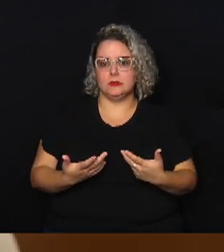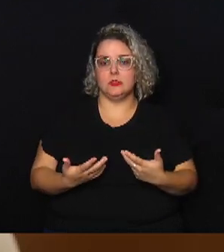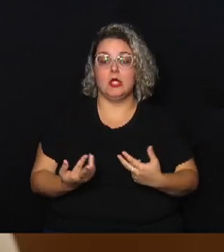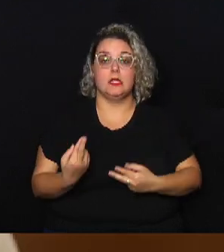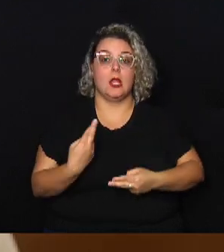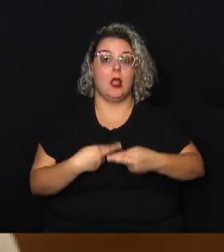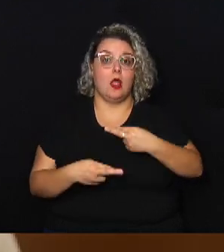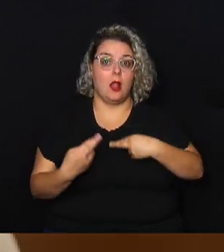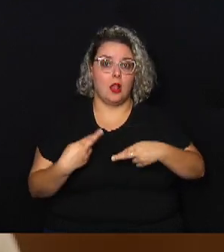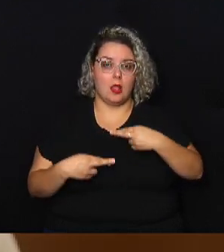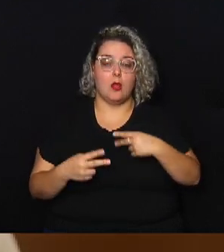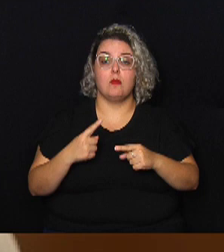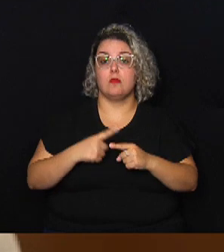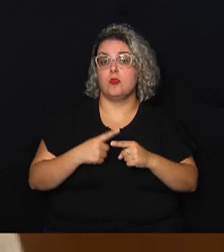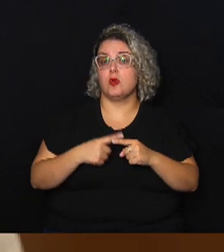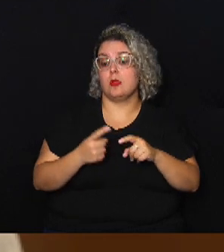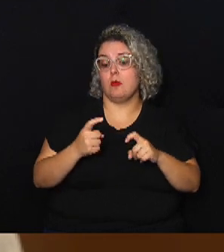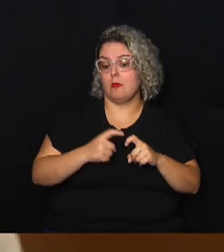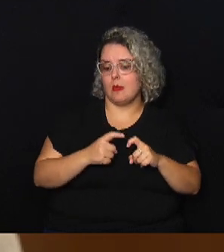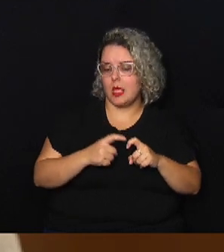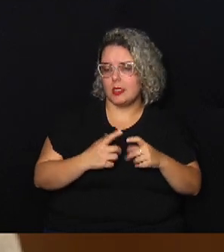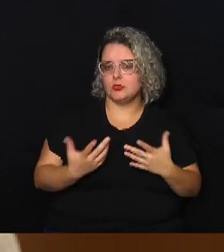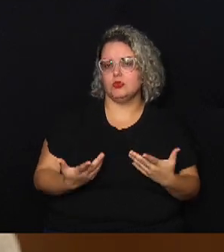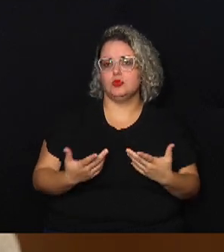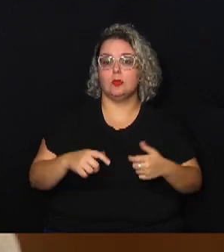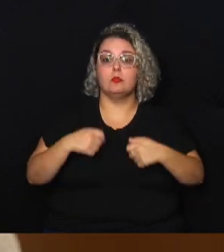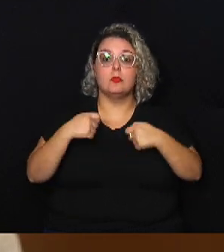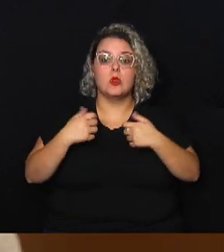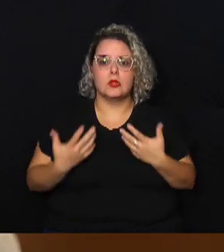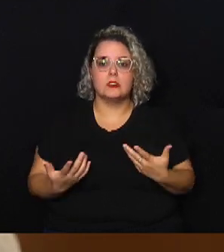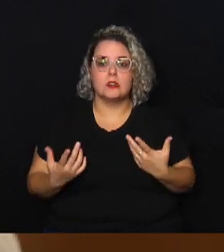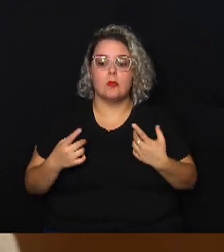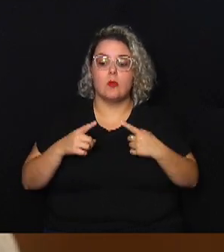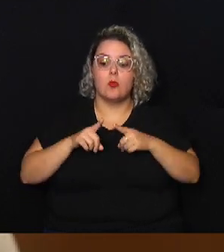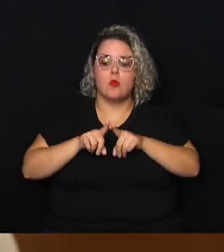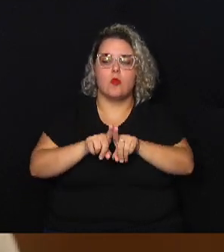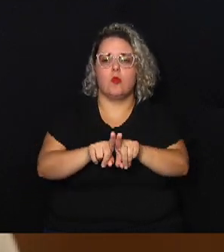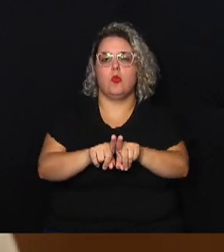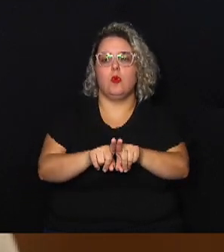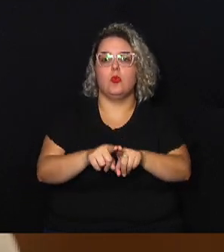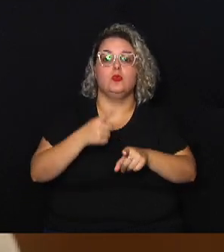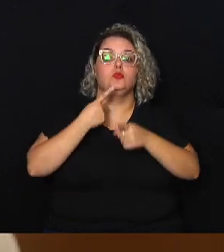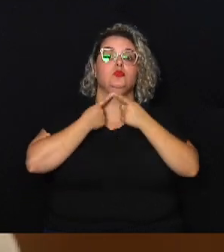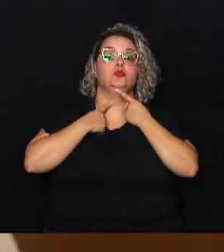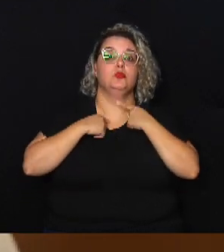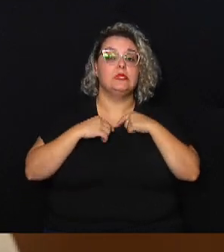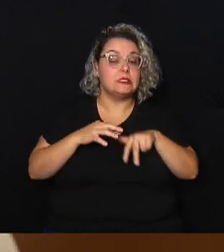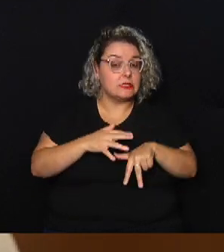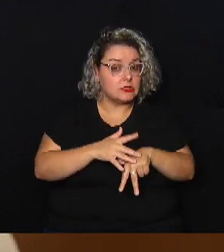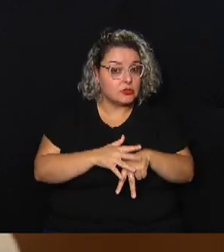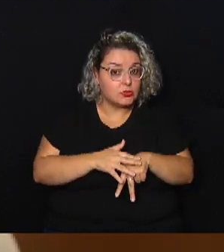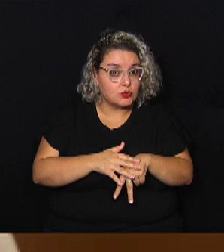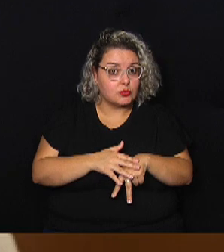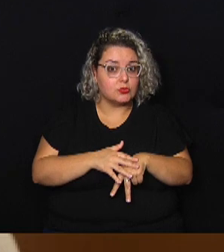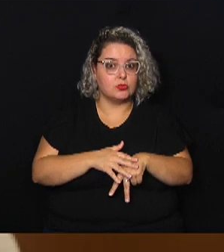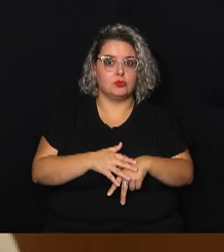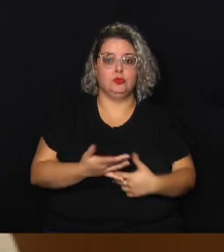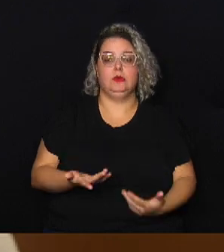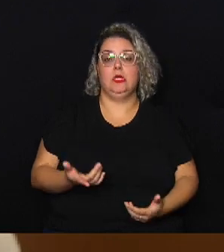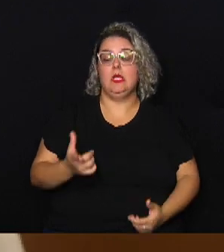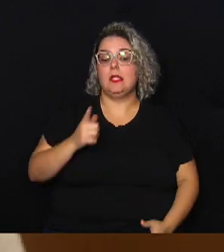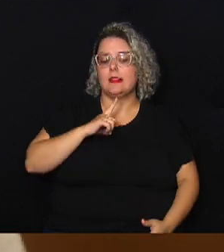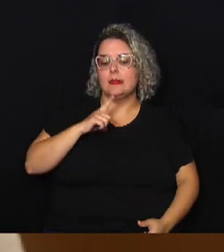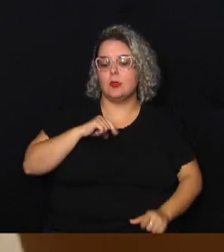relação, porque o médico ele precisa estar alinhado com o desejo da paciente. Se a paciente tem um desejo de uma